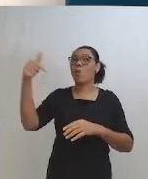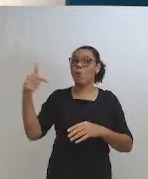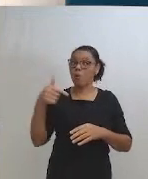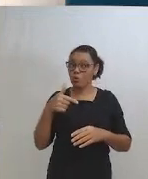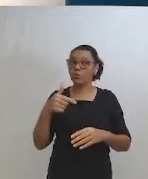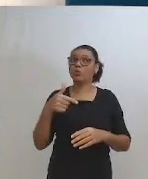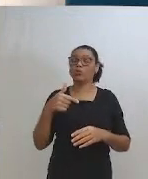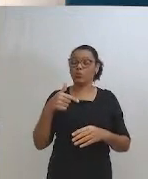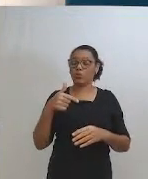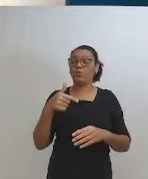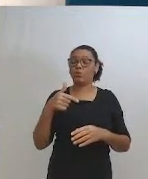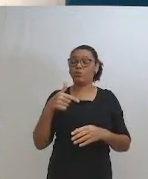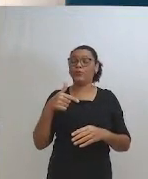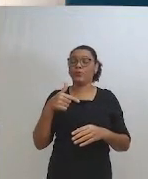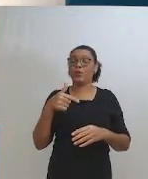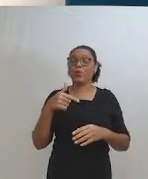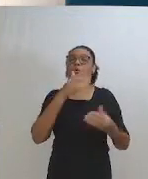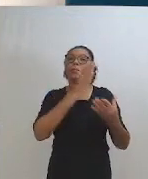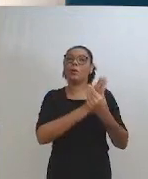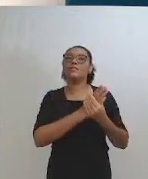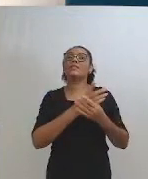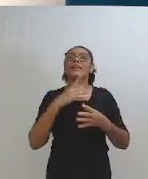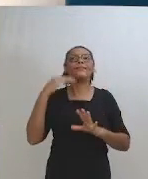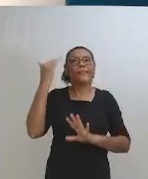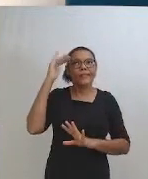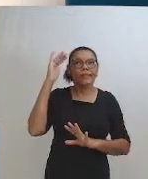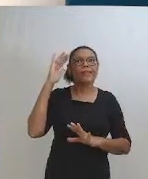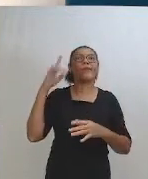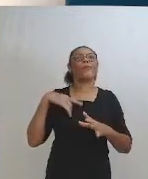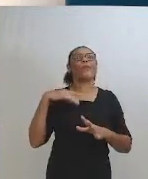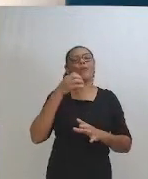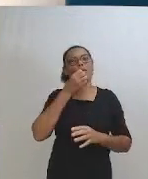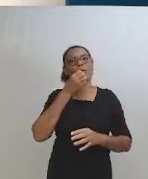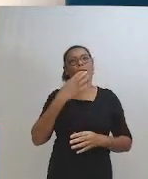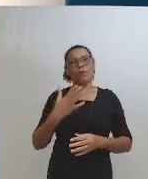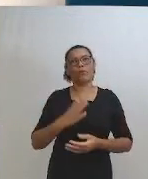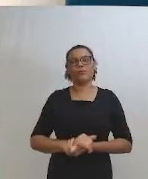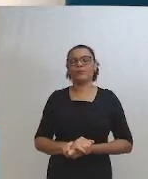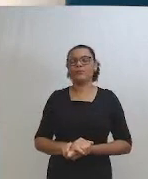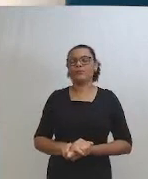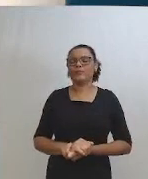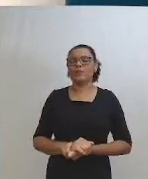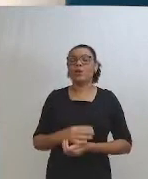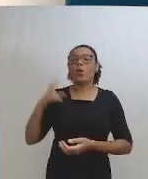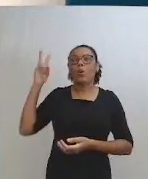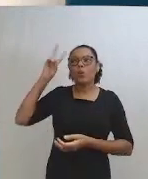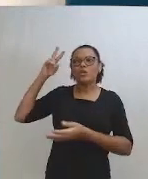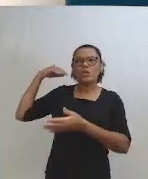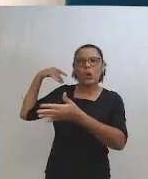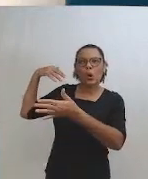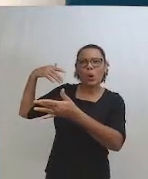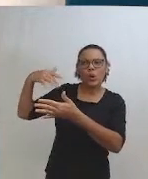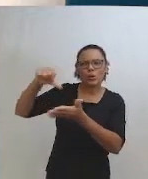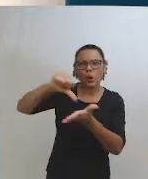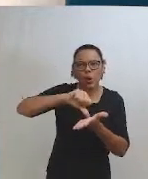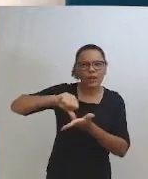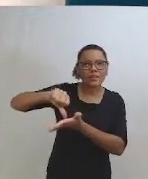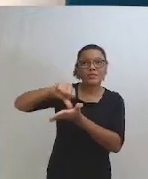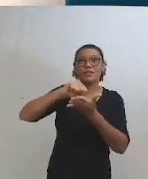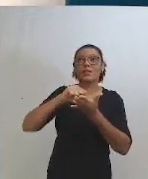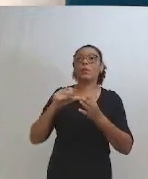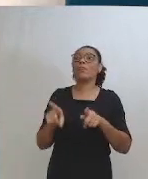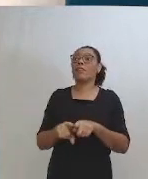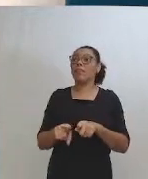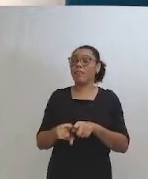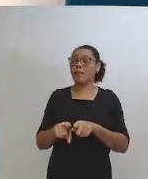Mas o histórico de localização e o histórico de pesquisa estavam naquele precedente.